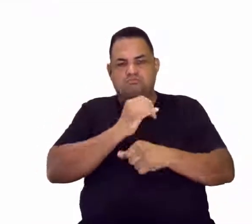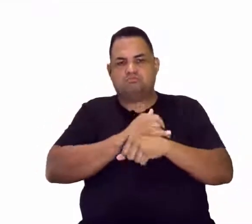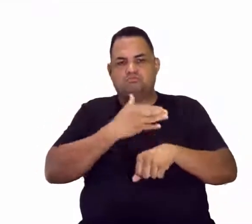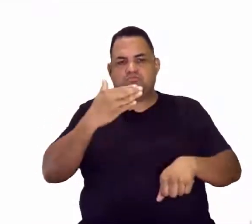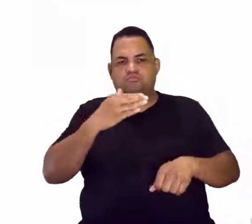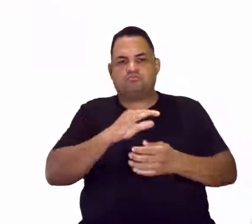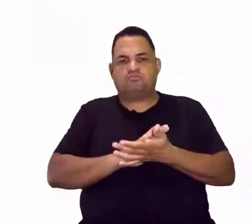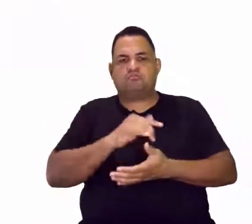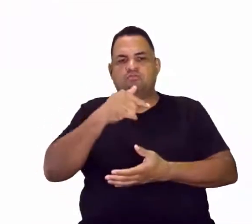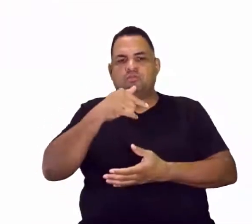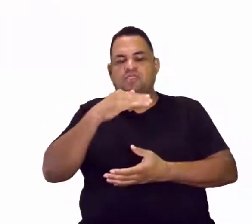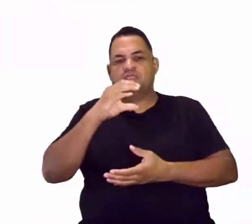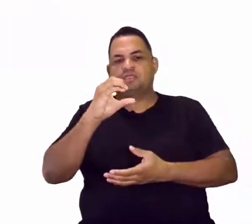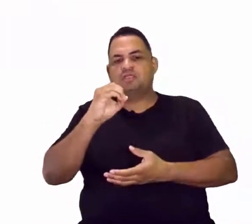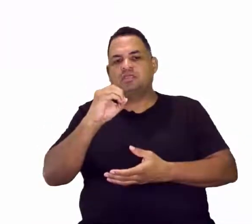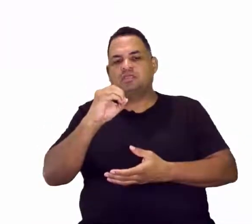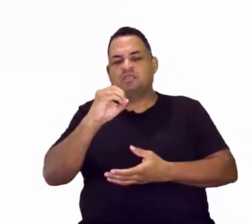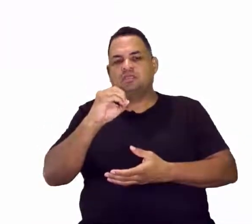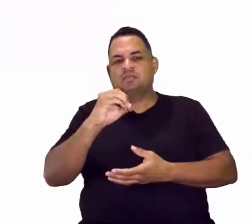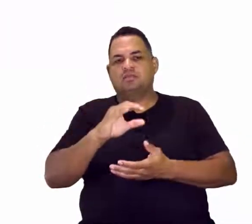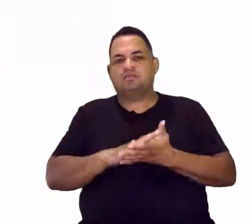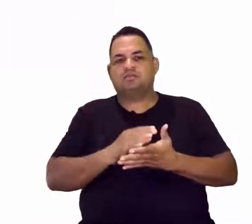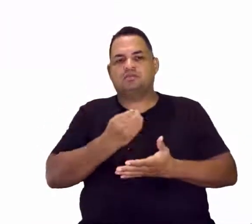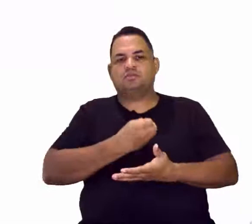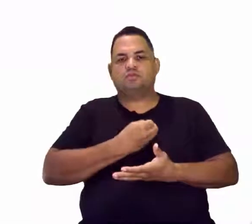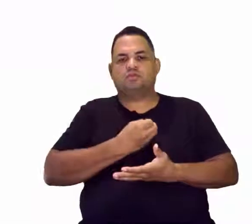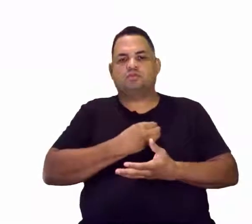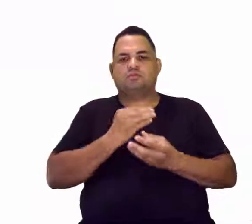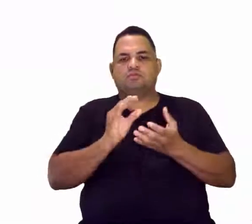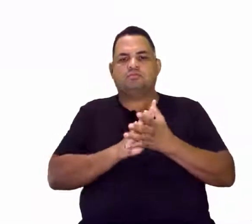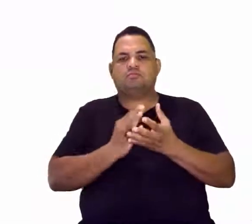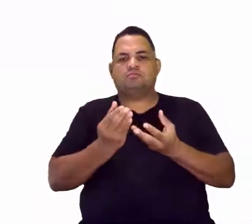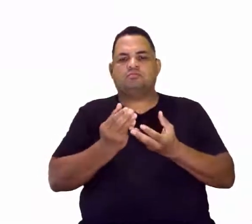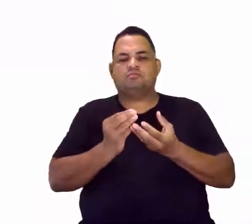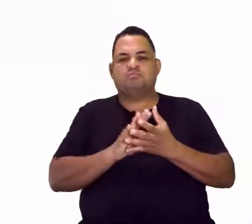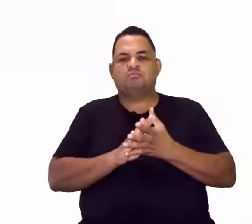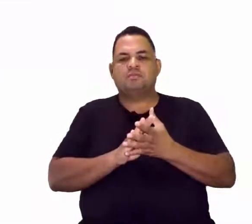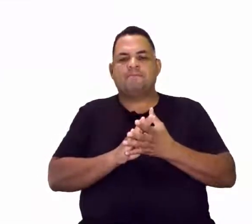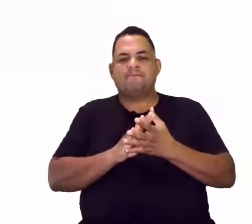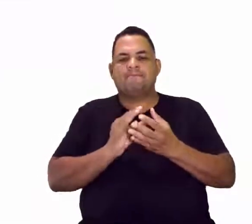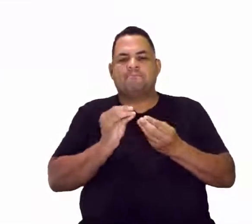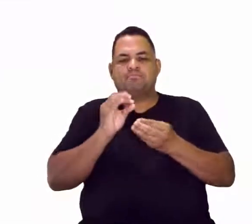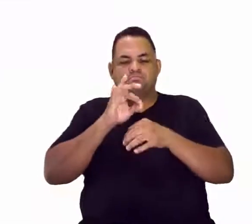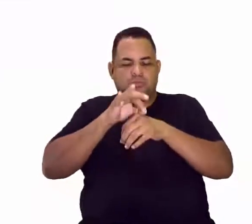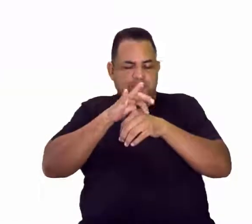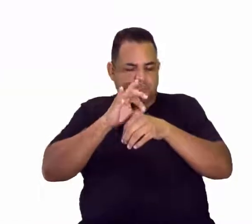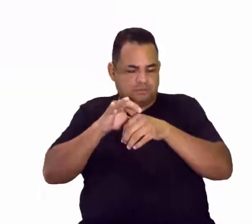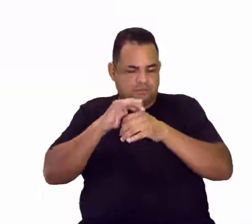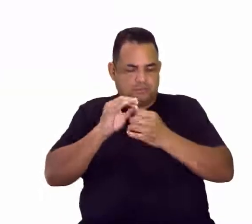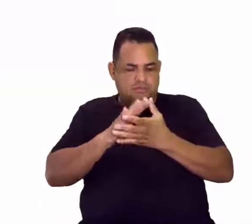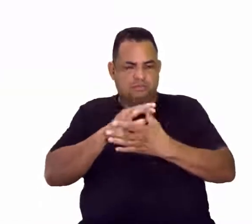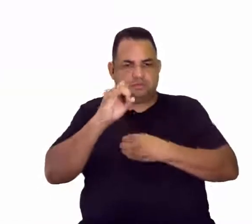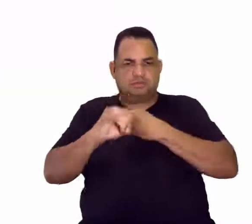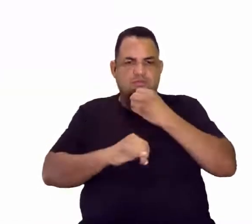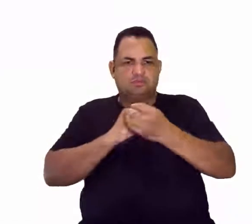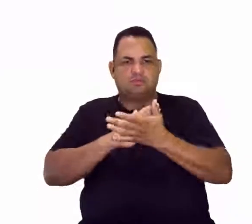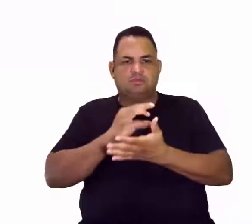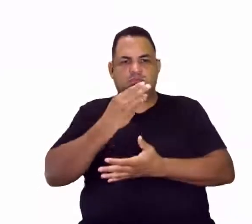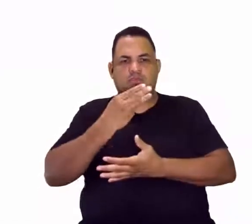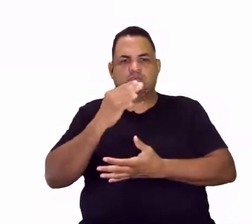igual a 70. Porém, o número de partículas ionizáveis para esse ácido é